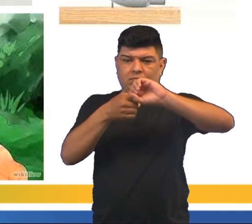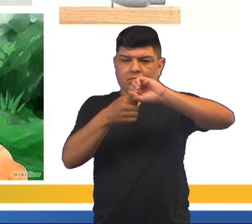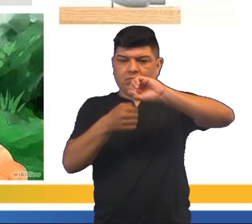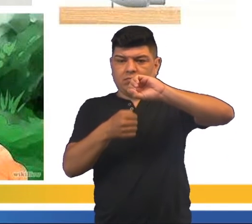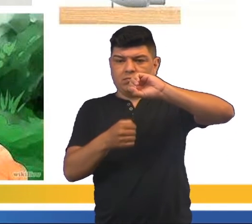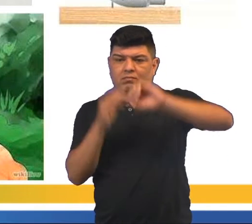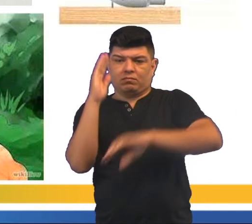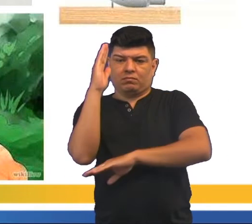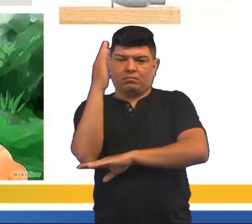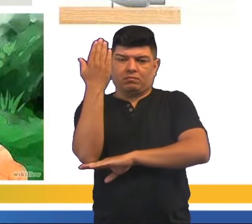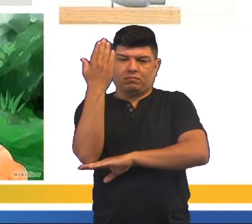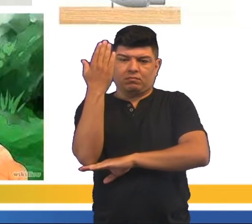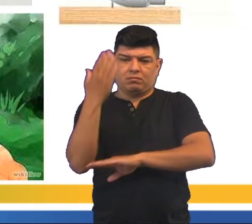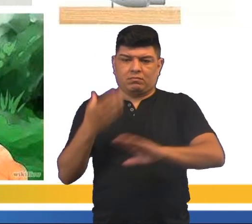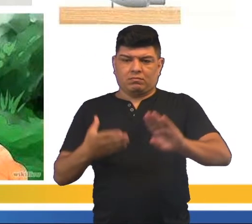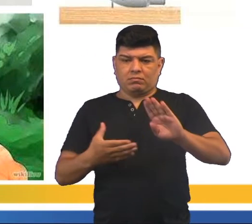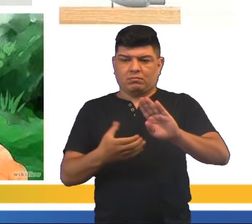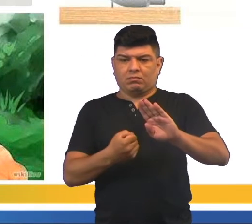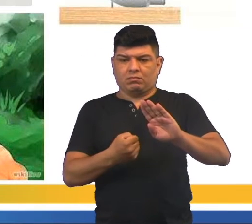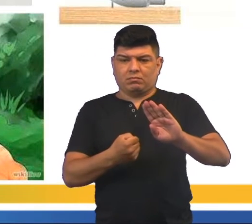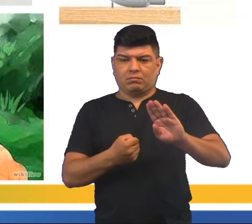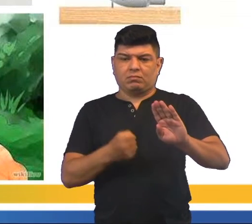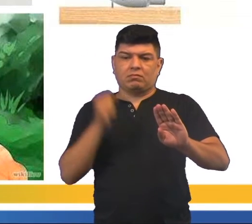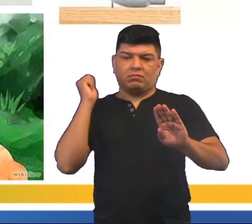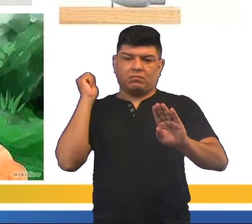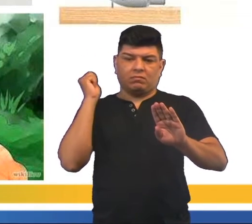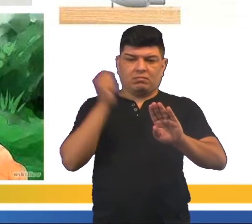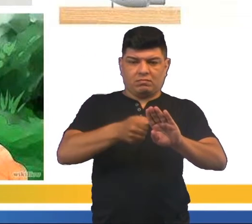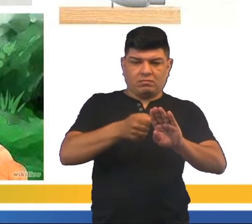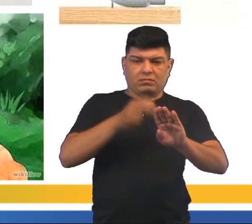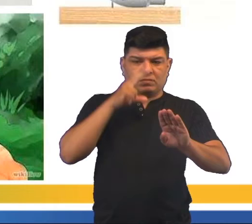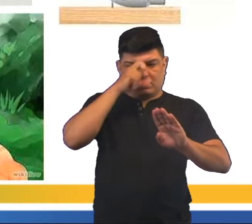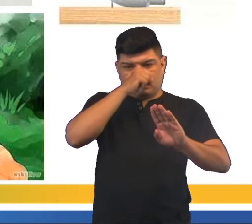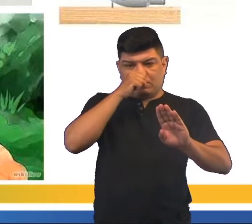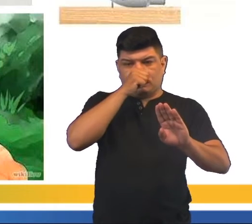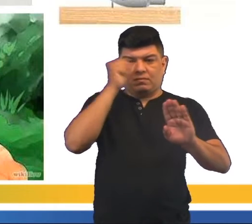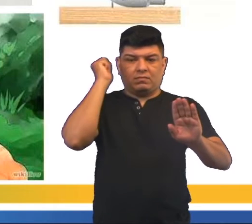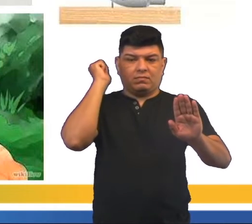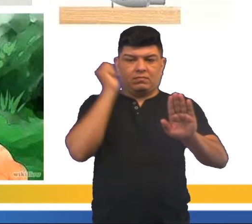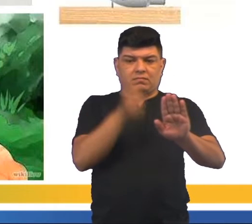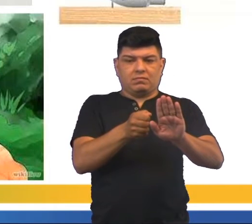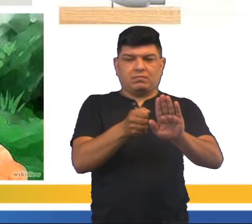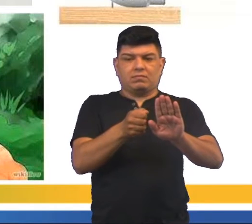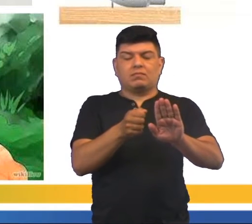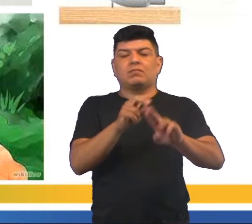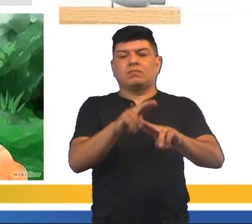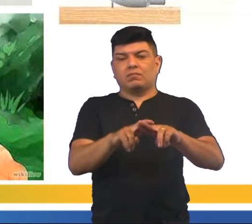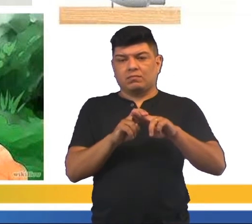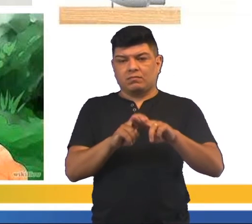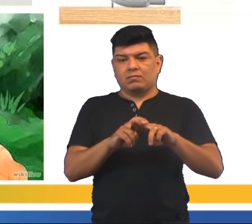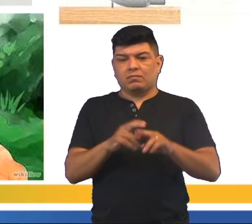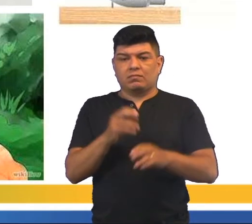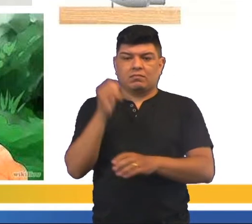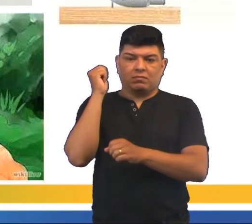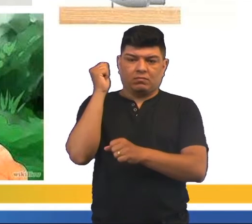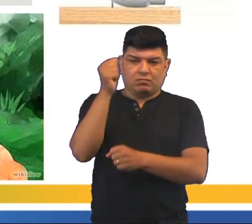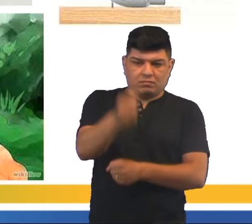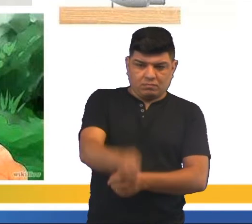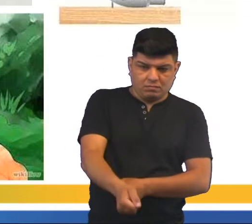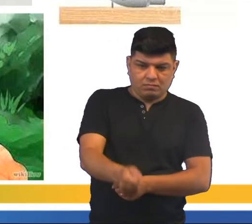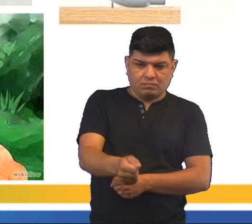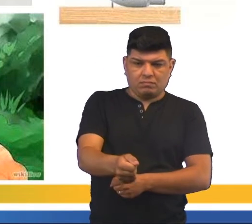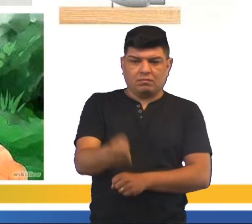braço né que a gente vai aplicar a força para conseguir produzir uma determinada ação eo Machado